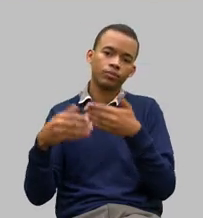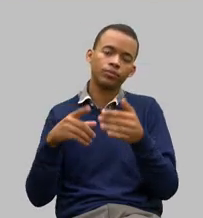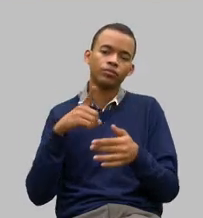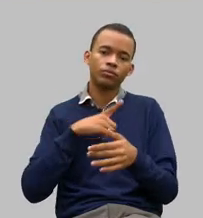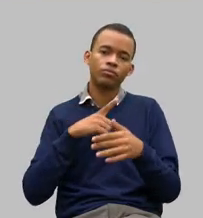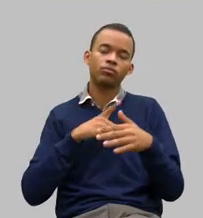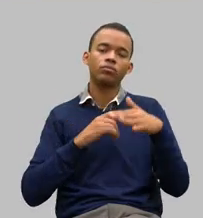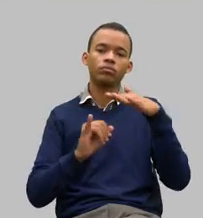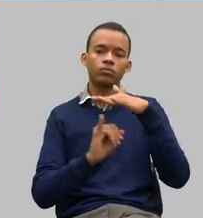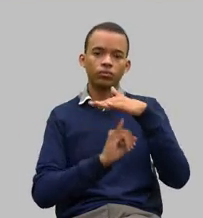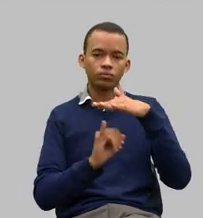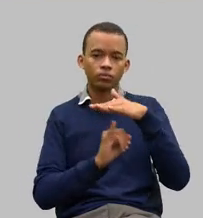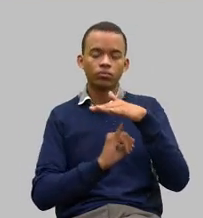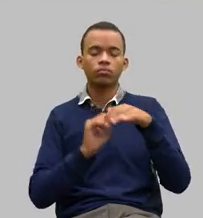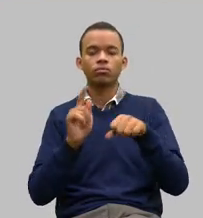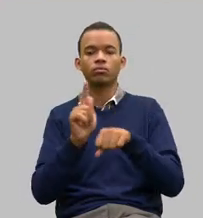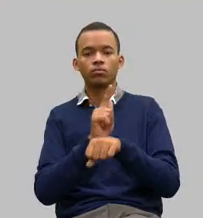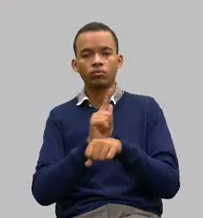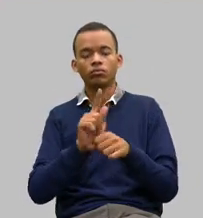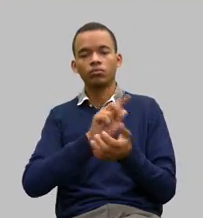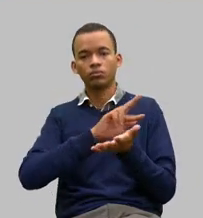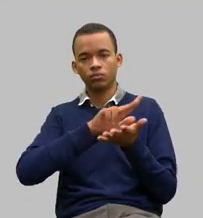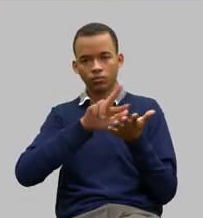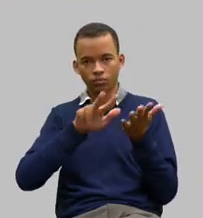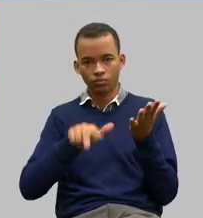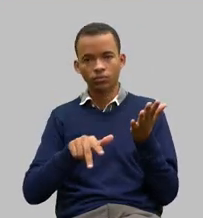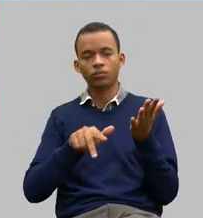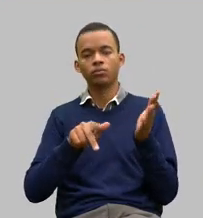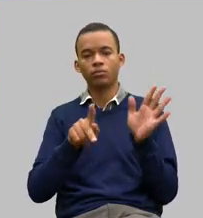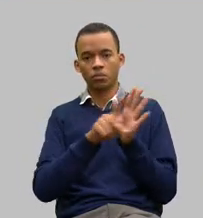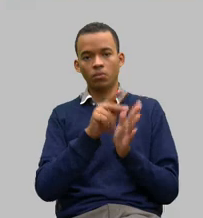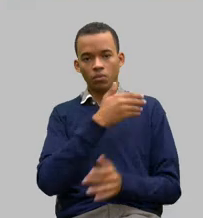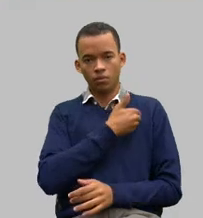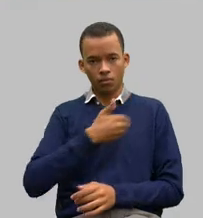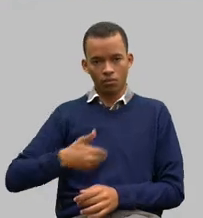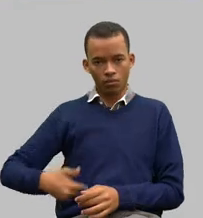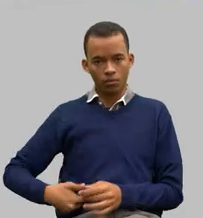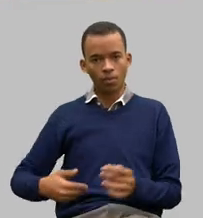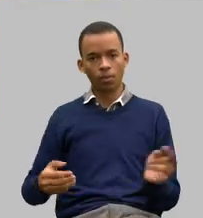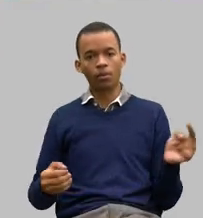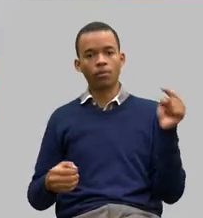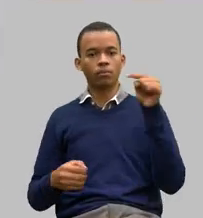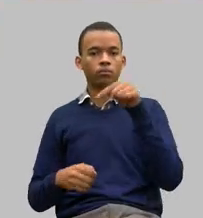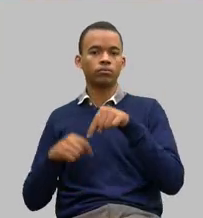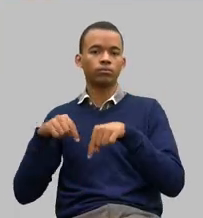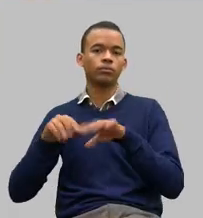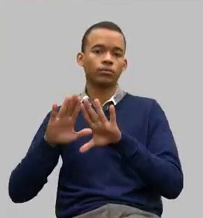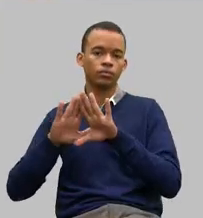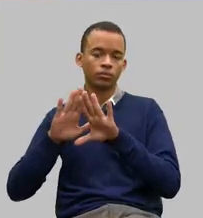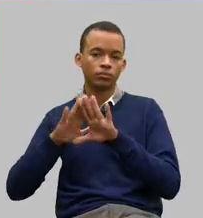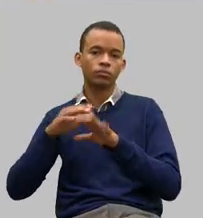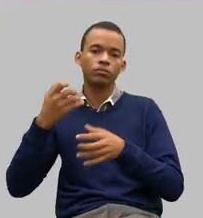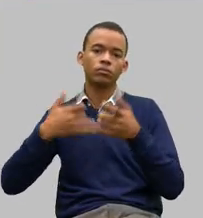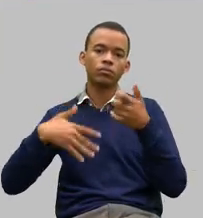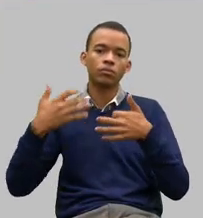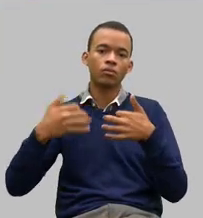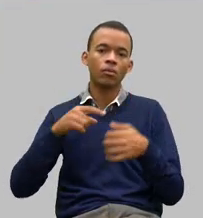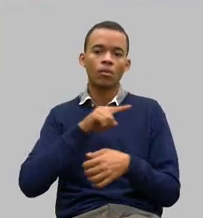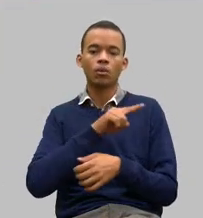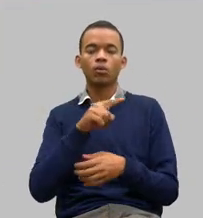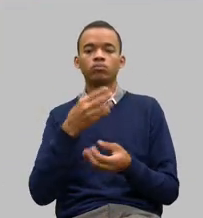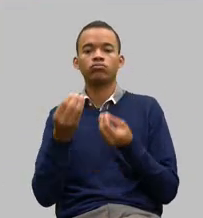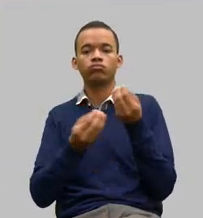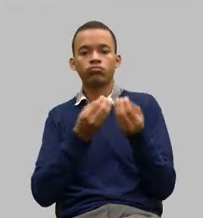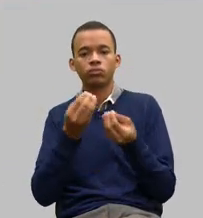entidades da administração pública Estadual comparecem as comissões desta casa para prestar informações sobre a gestão de suas